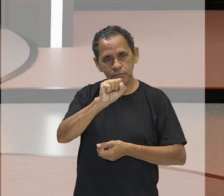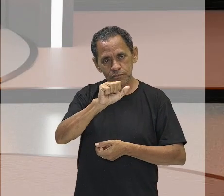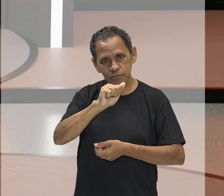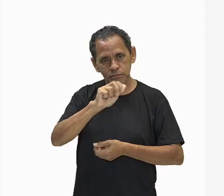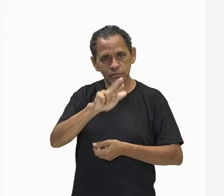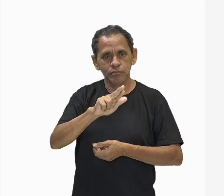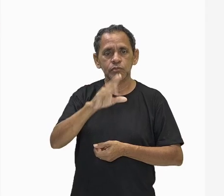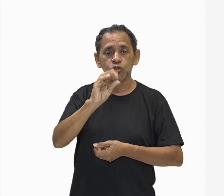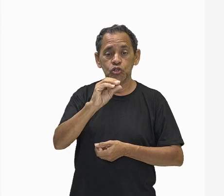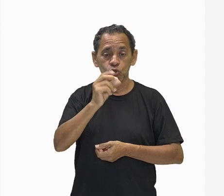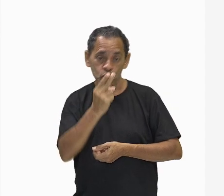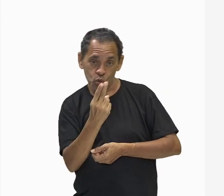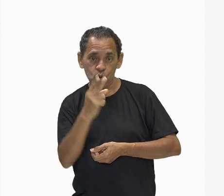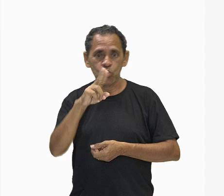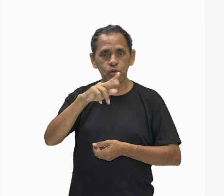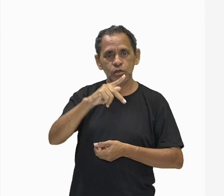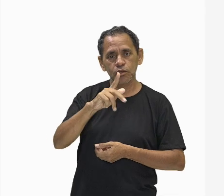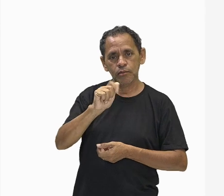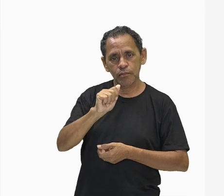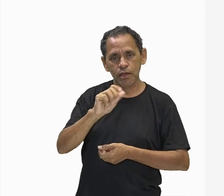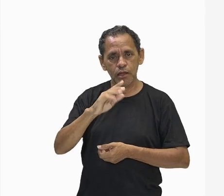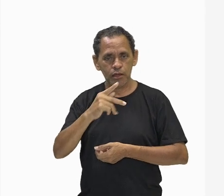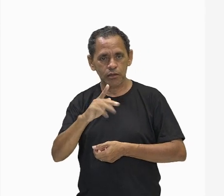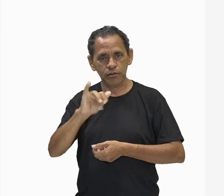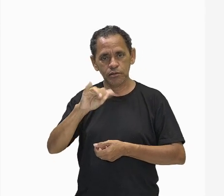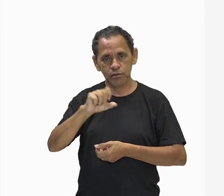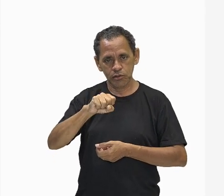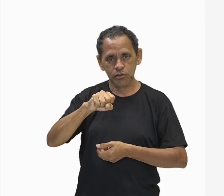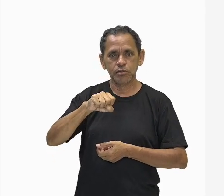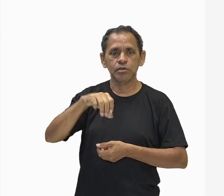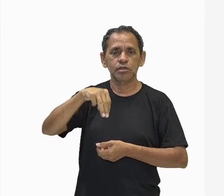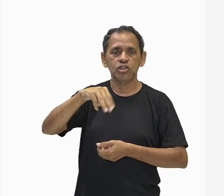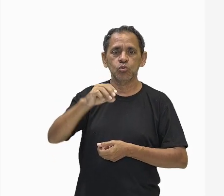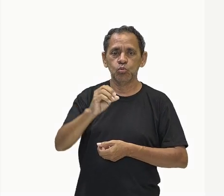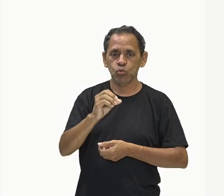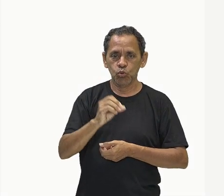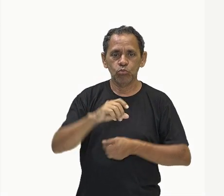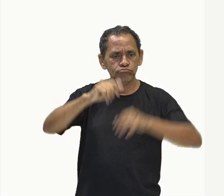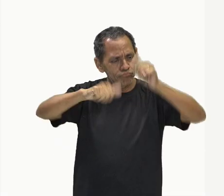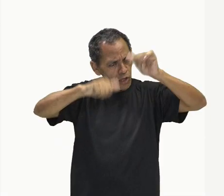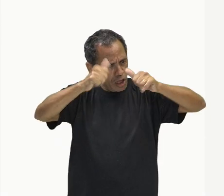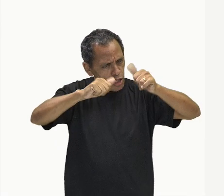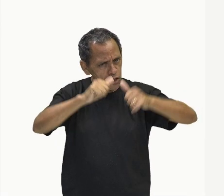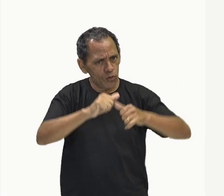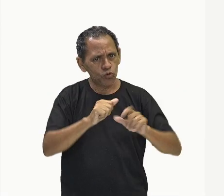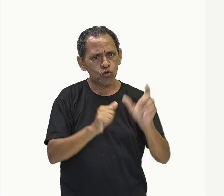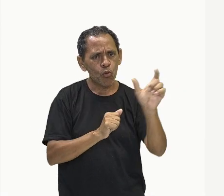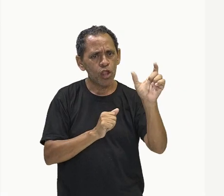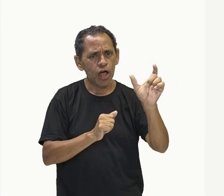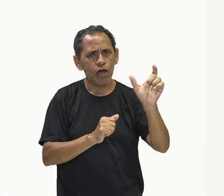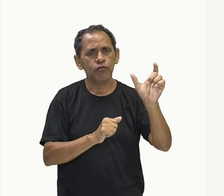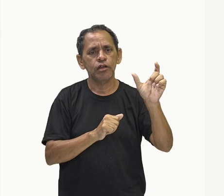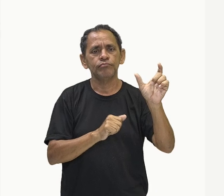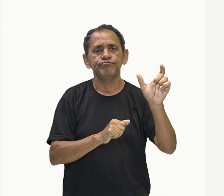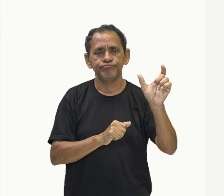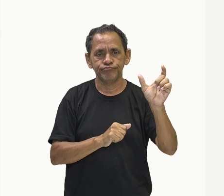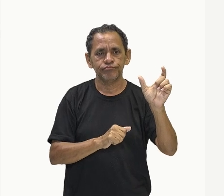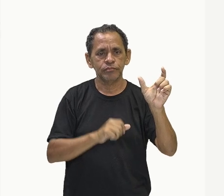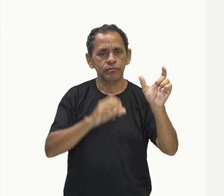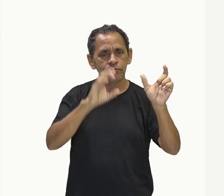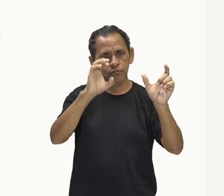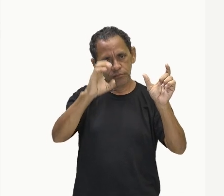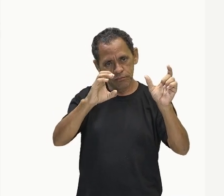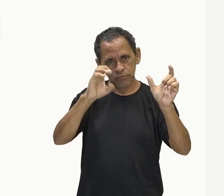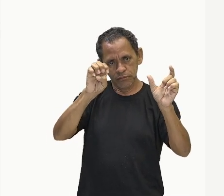Voltamos lá com o texto. Vamos lá, gente. Analisaremos a palavra cesaropapismo. Gente,